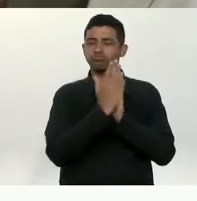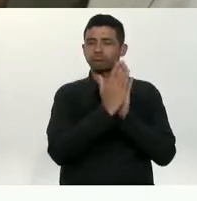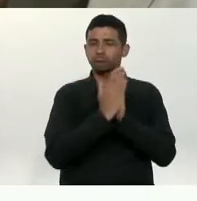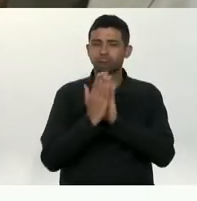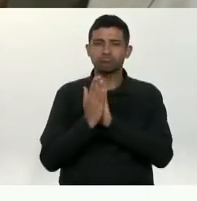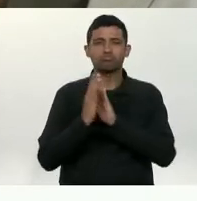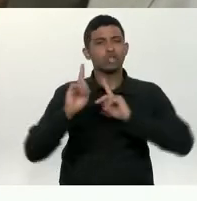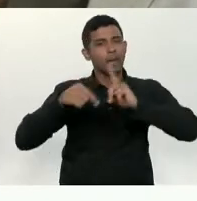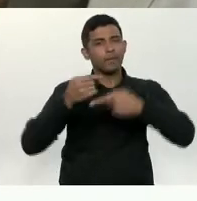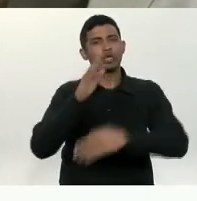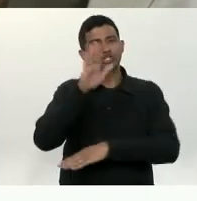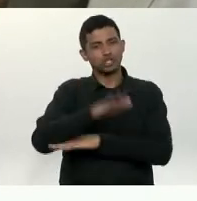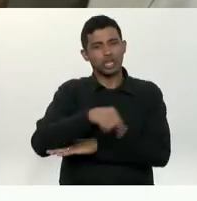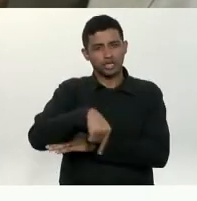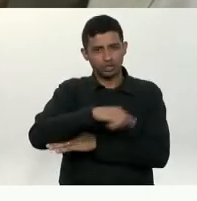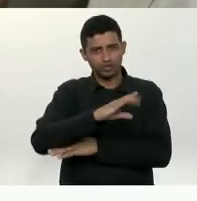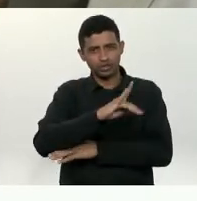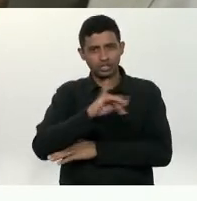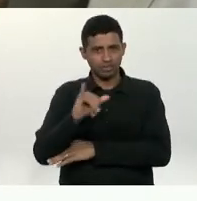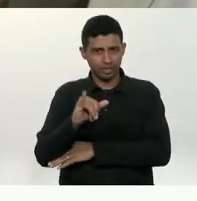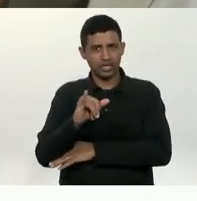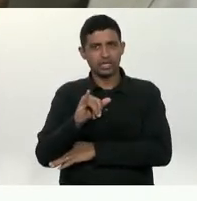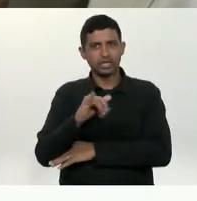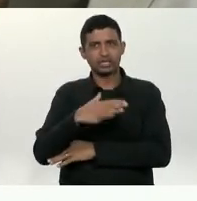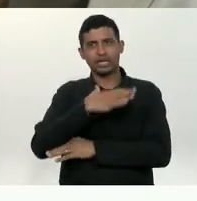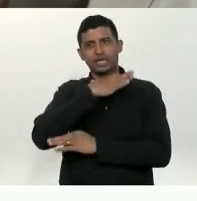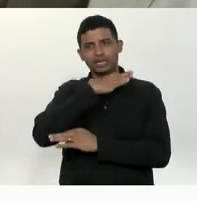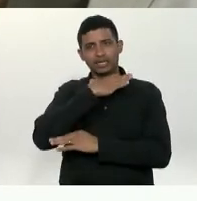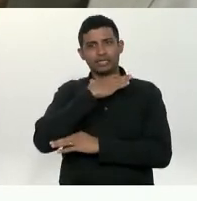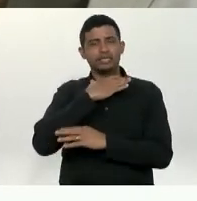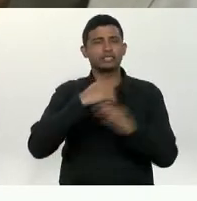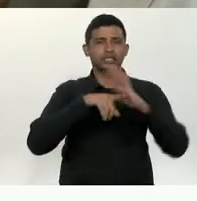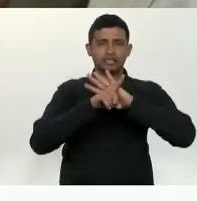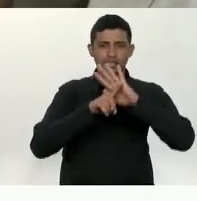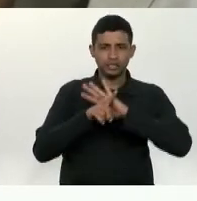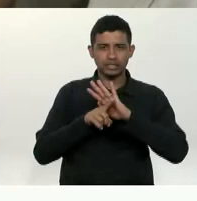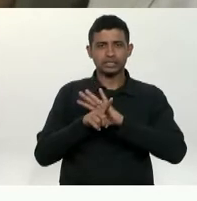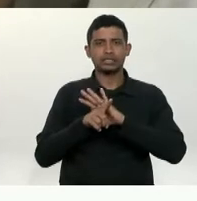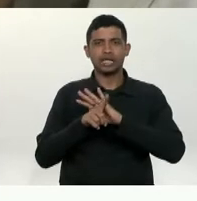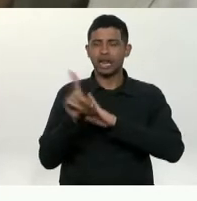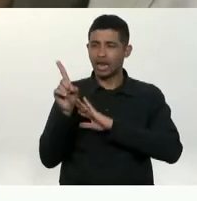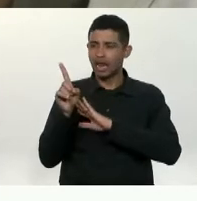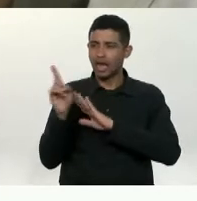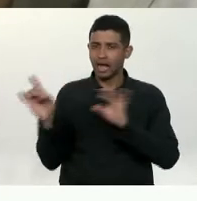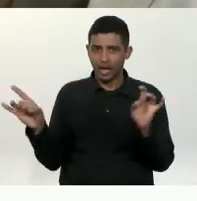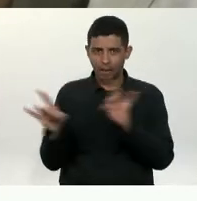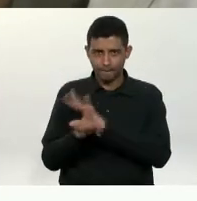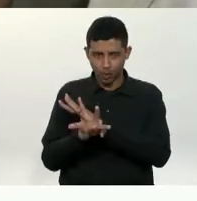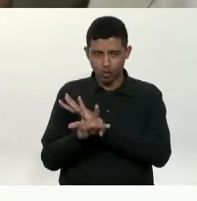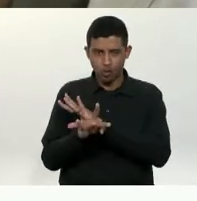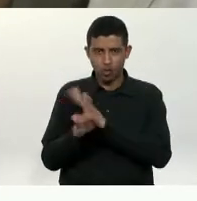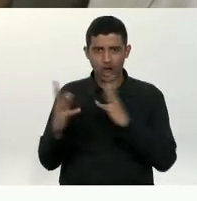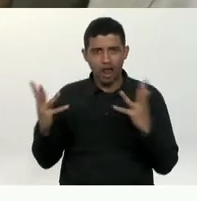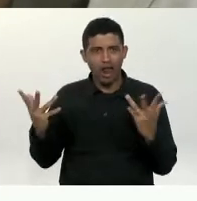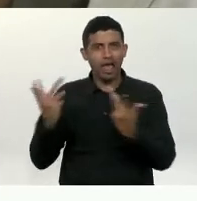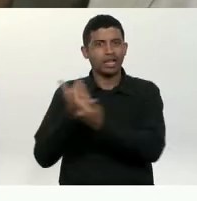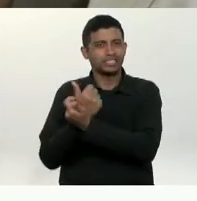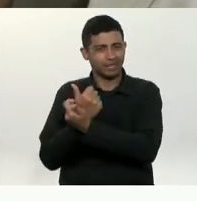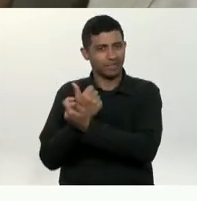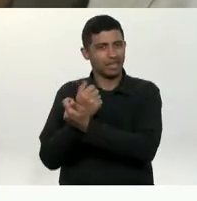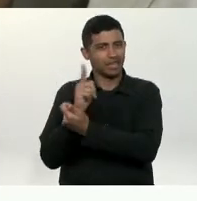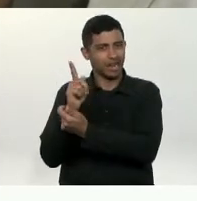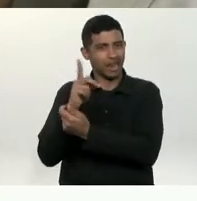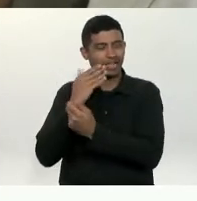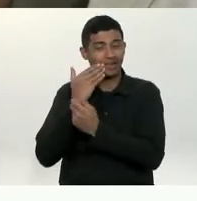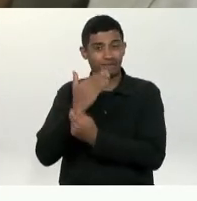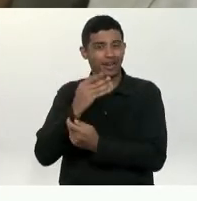também à CPI da crise fiscal. Acabei de vir do lançamento da Frente Parlamentar em prol da indústria naval aqui no Estado do